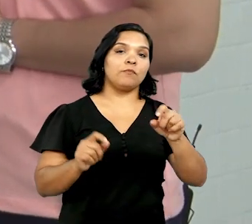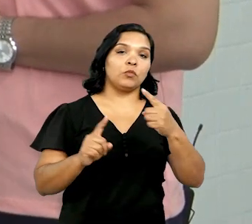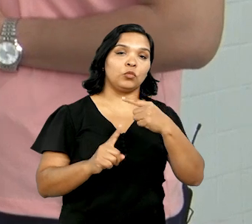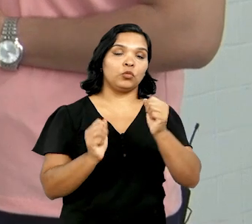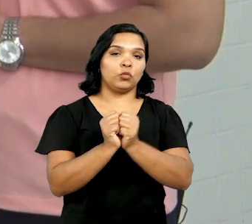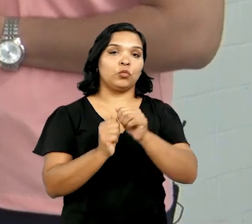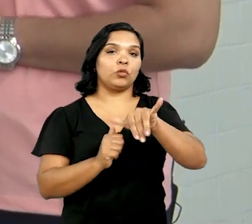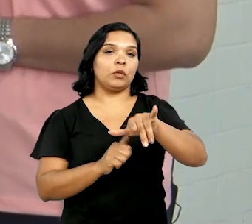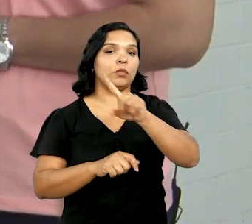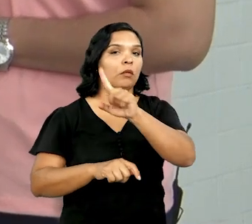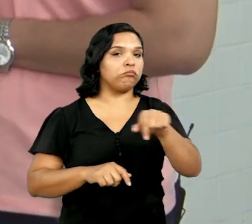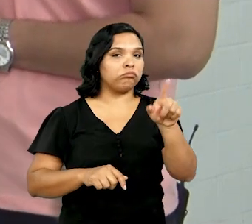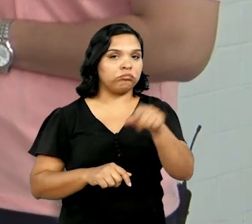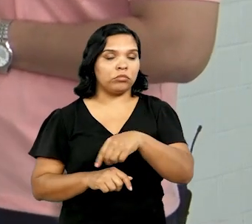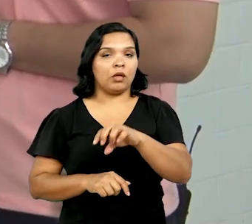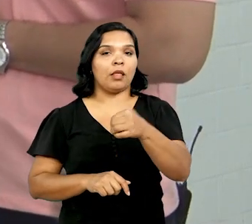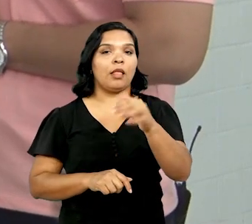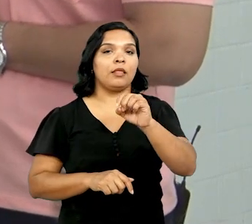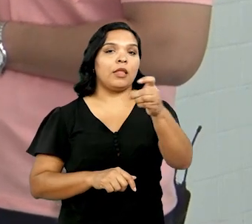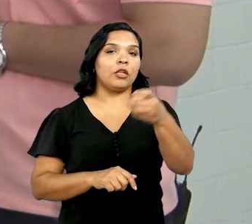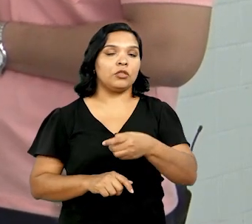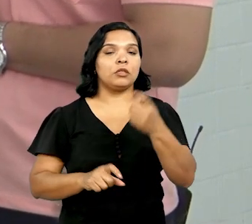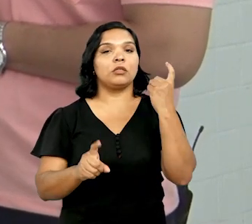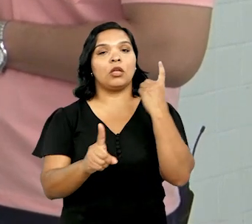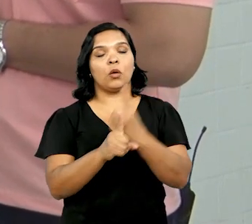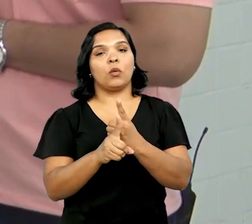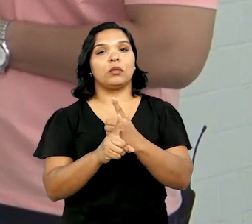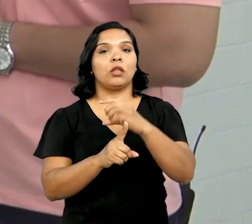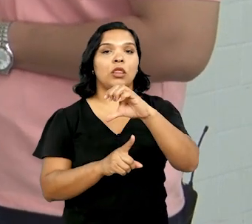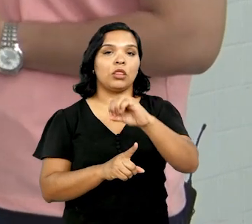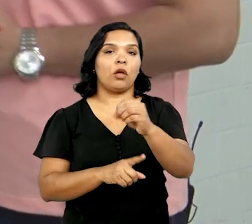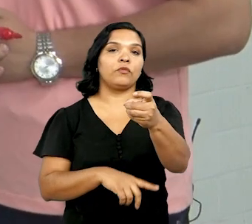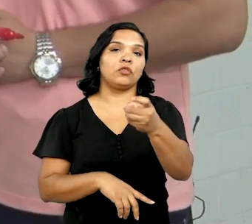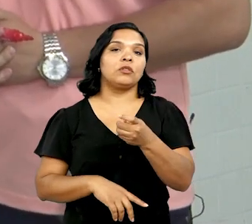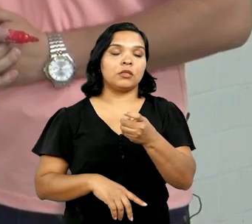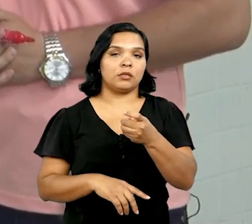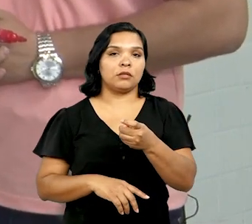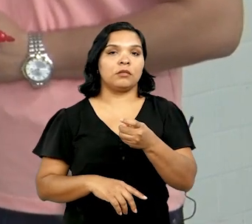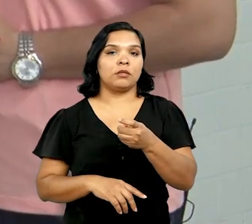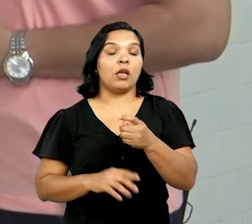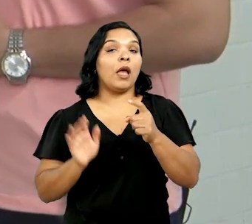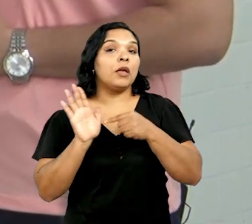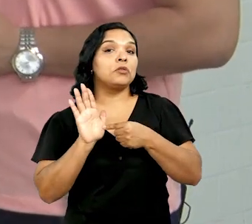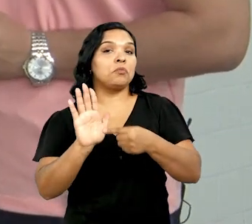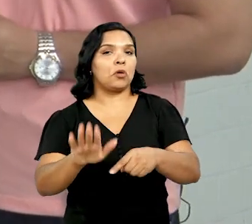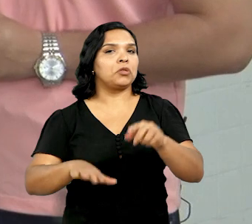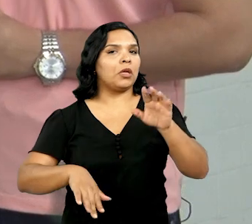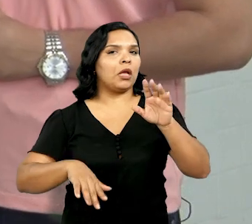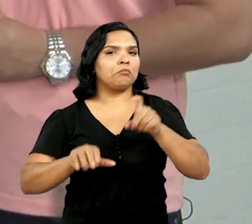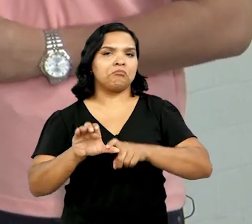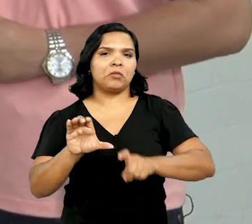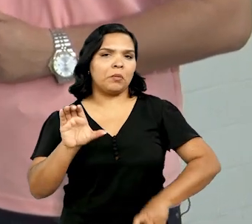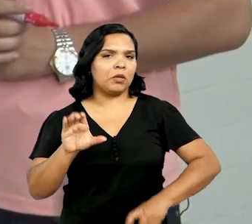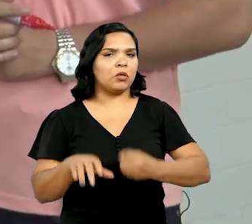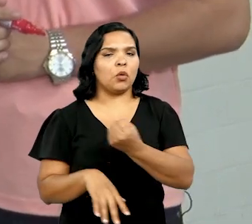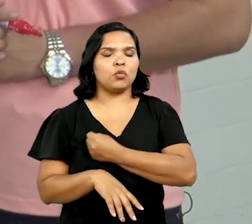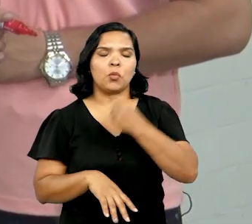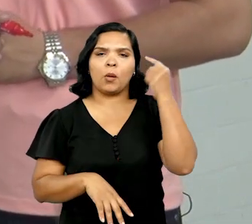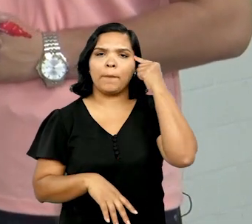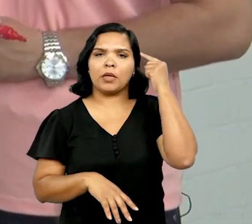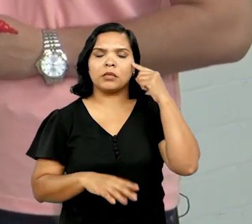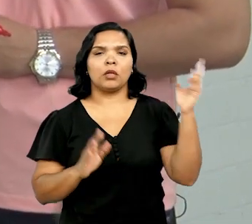se cancela, 10x menos x, encontramos aqui 9x. Né? Isso mostra que, independente do número